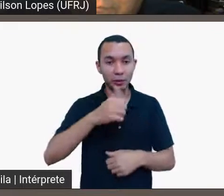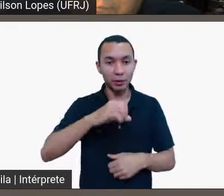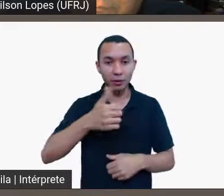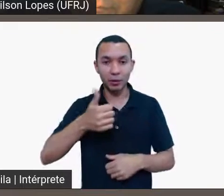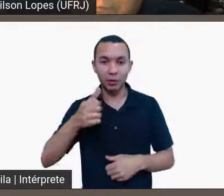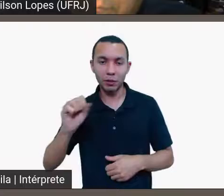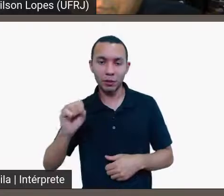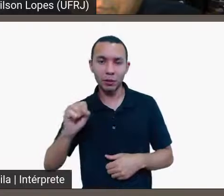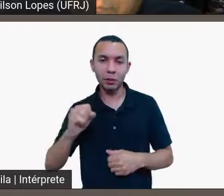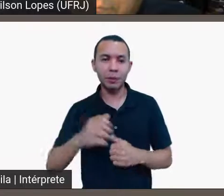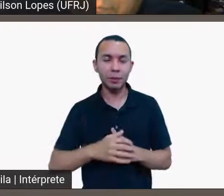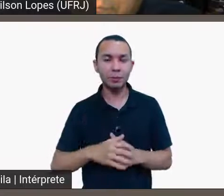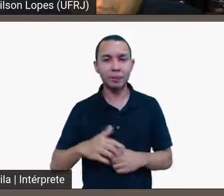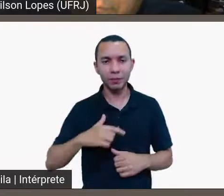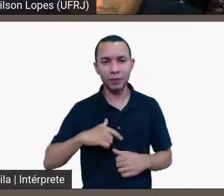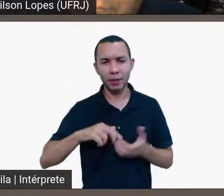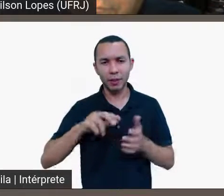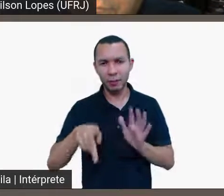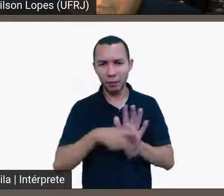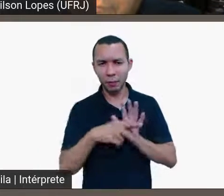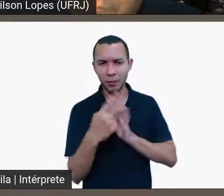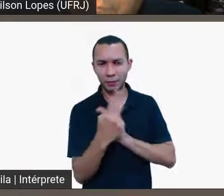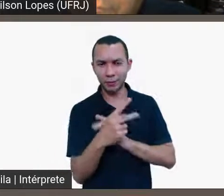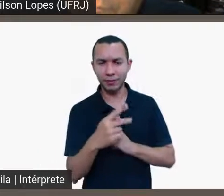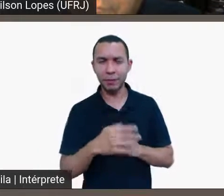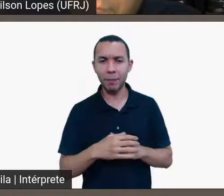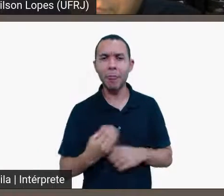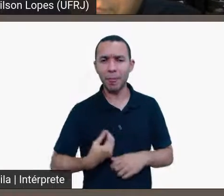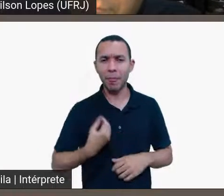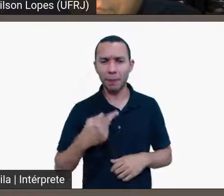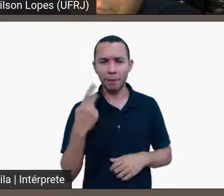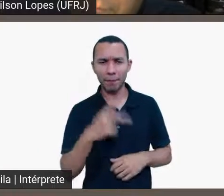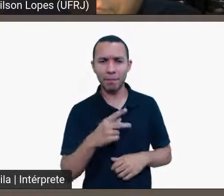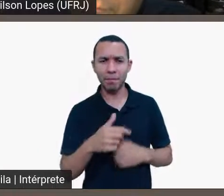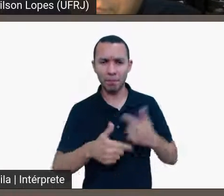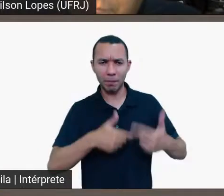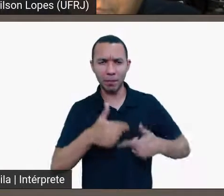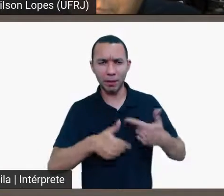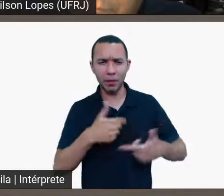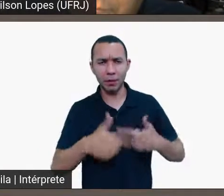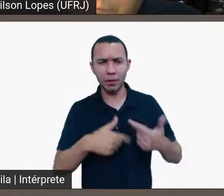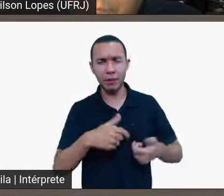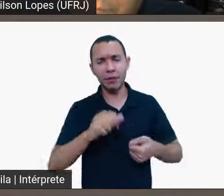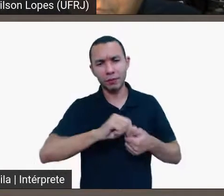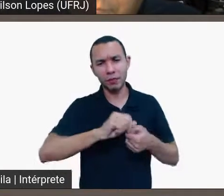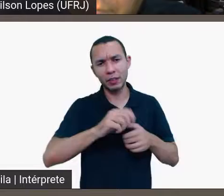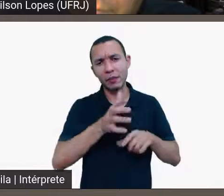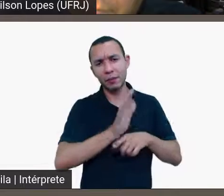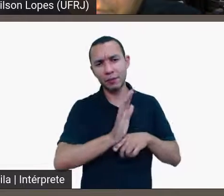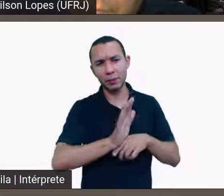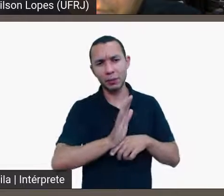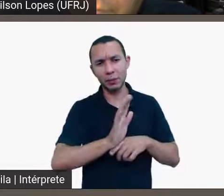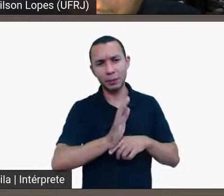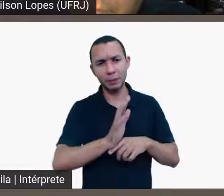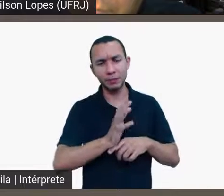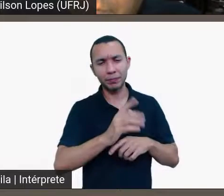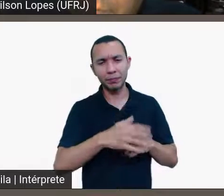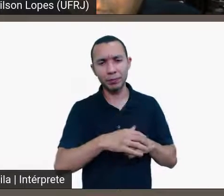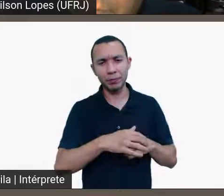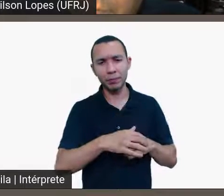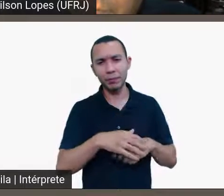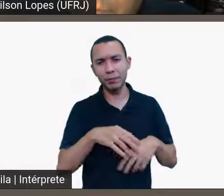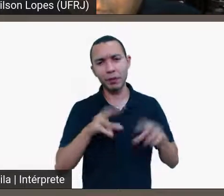e ele vivia desses expedientes de realização de filmes relativos